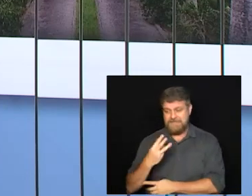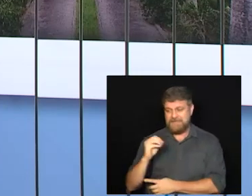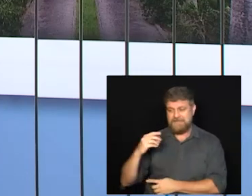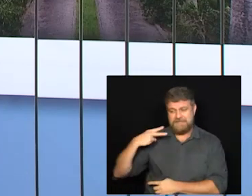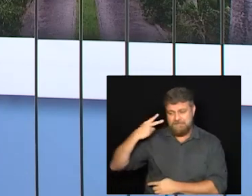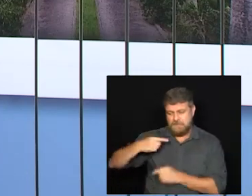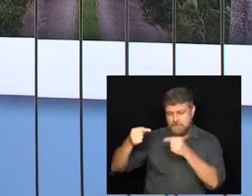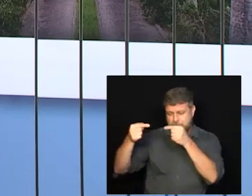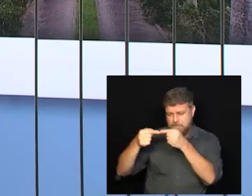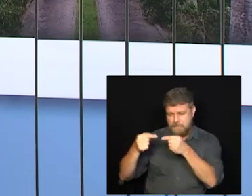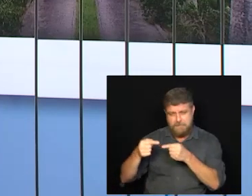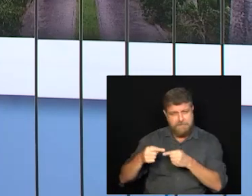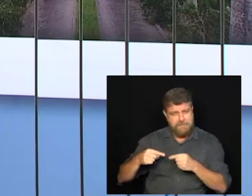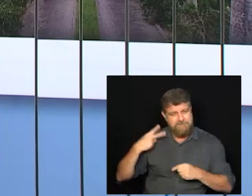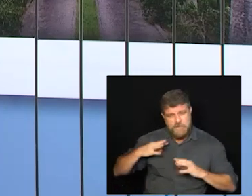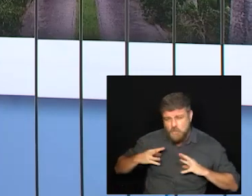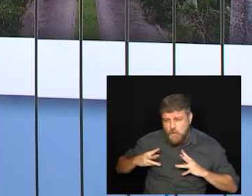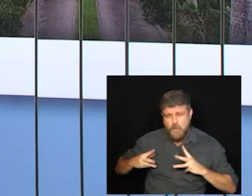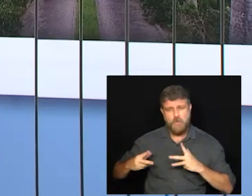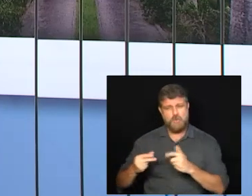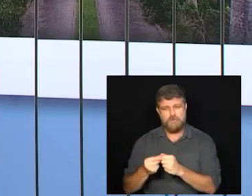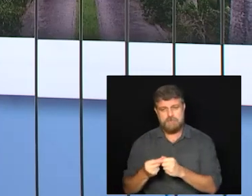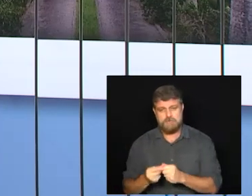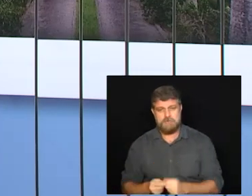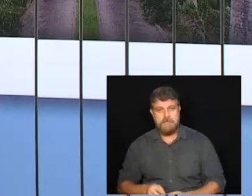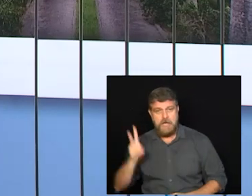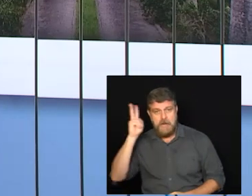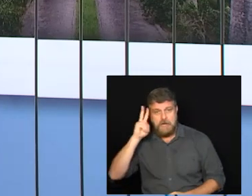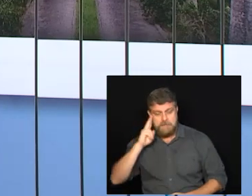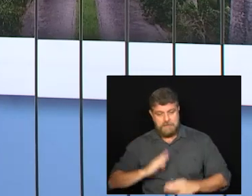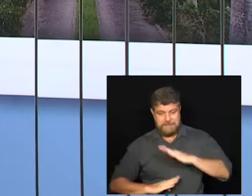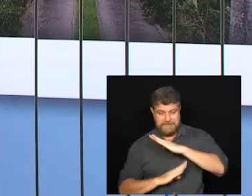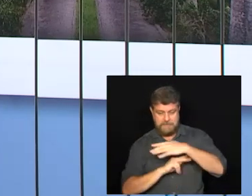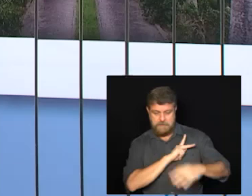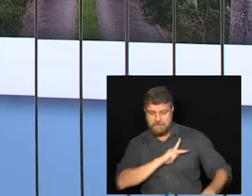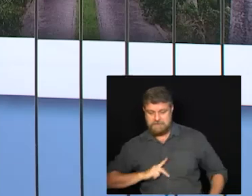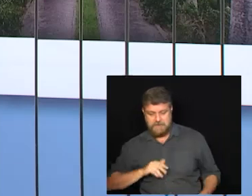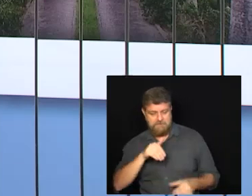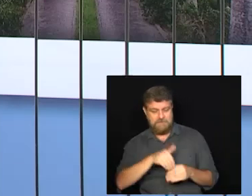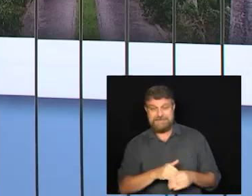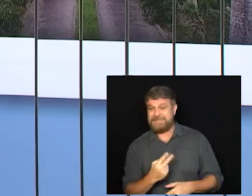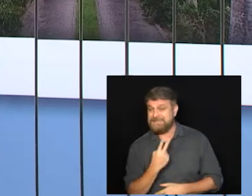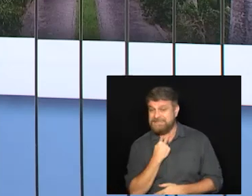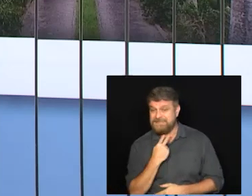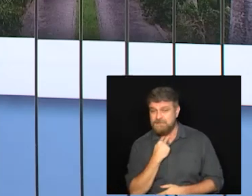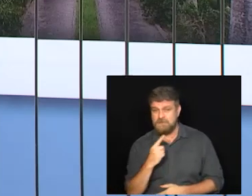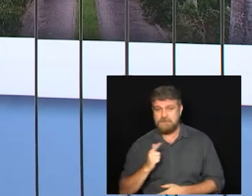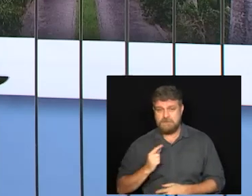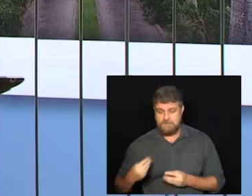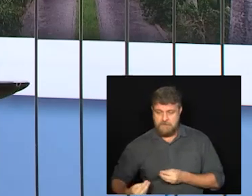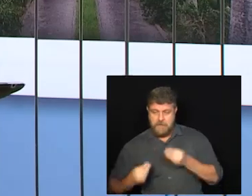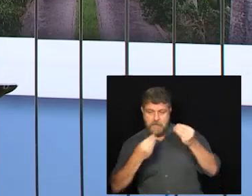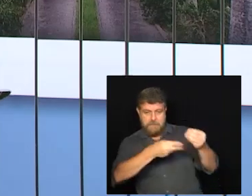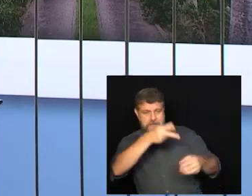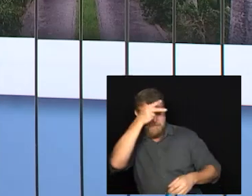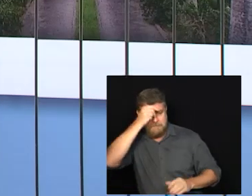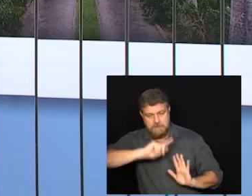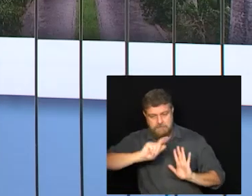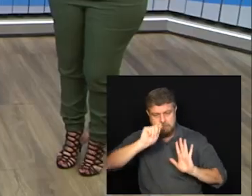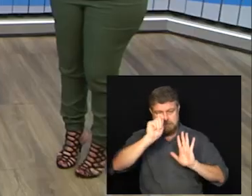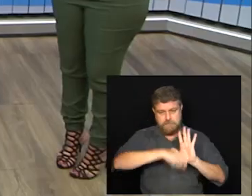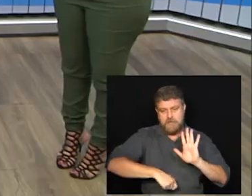ou seja, por unanimidade, lembrando que o presidente da Câmara não vota, será encaminhada para o prefeito para se tornar